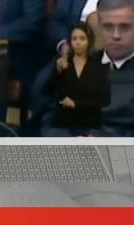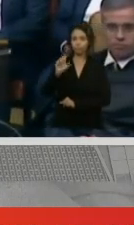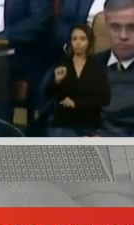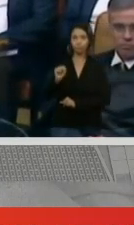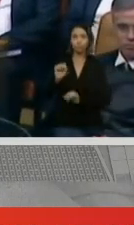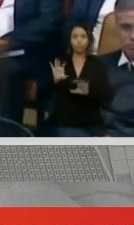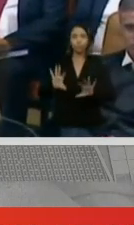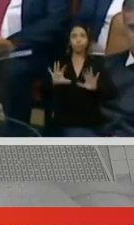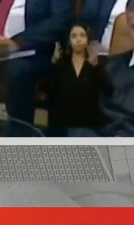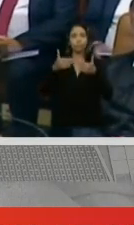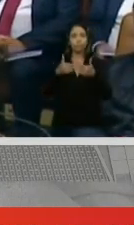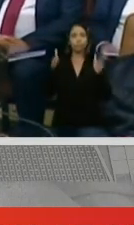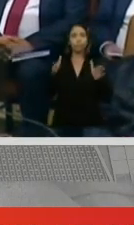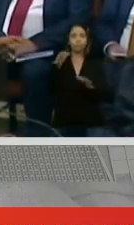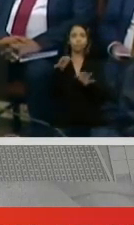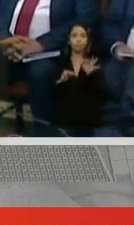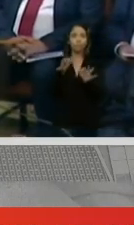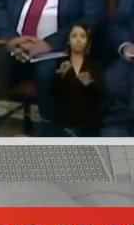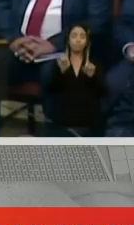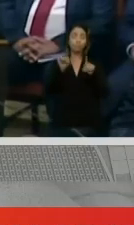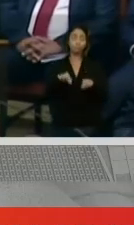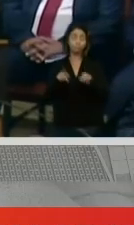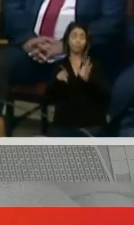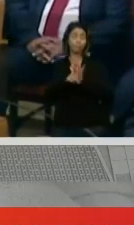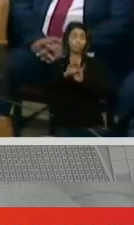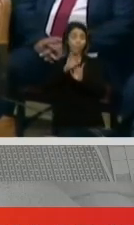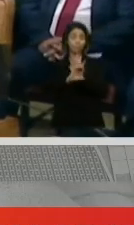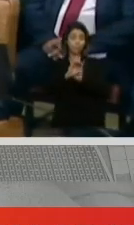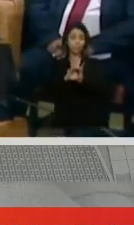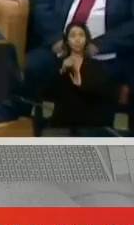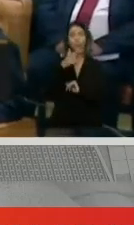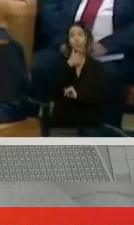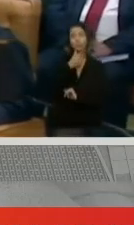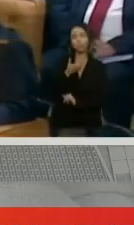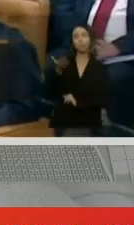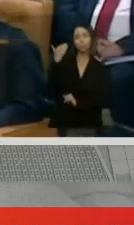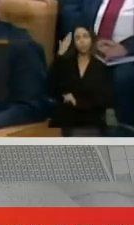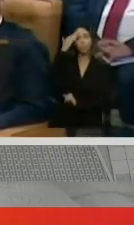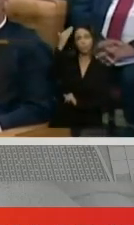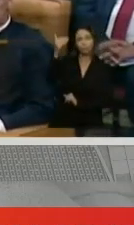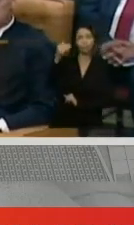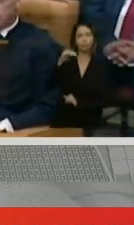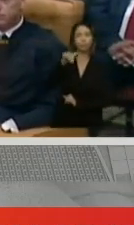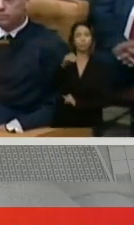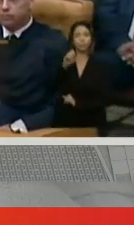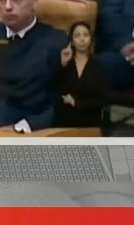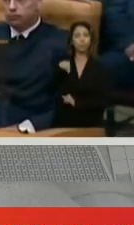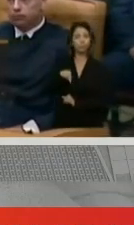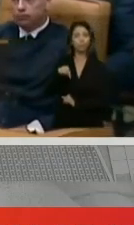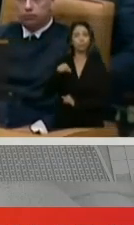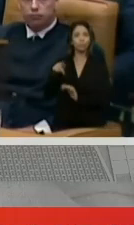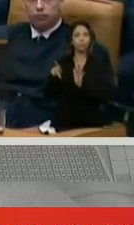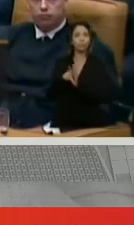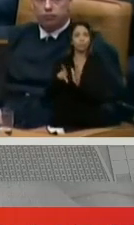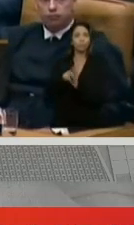perfeito, porque o sistema político é feito por seres humanos. E seres humanos não são perfeitos. Mas a beleza